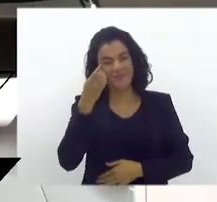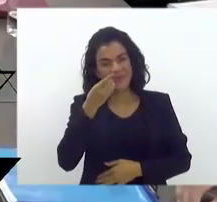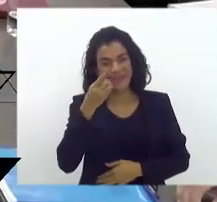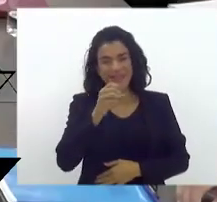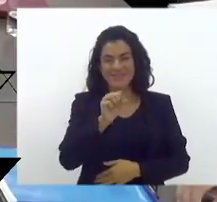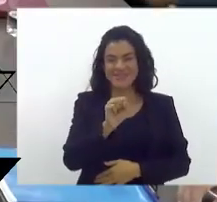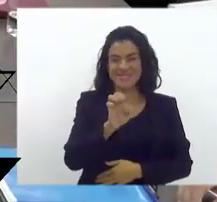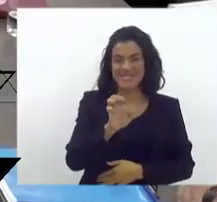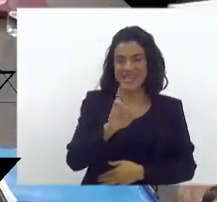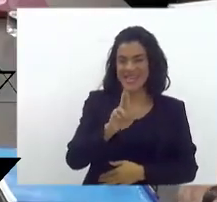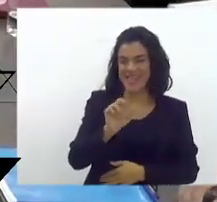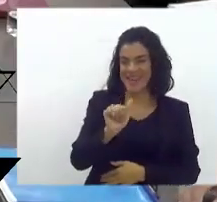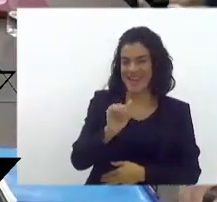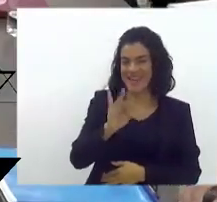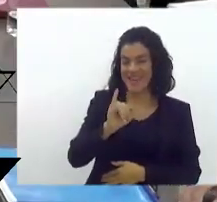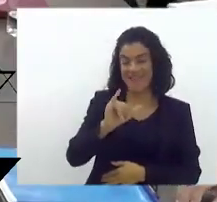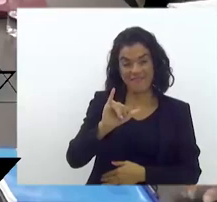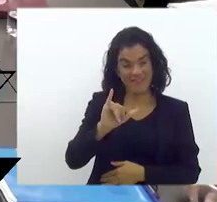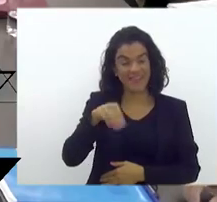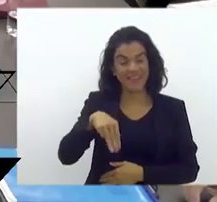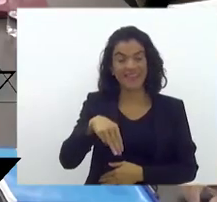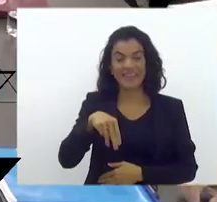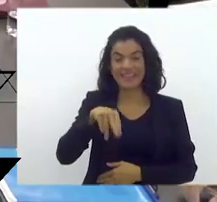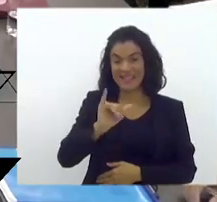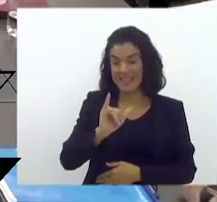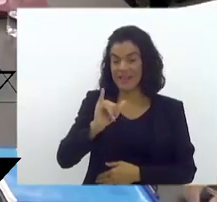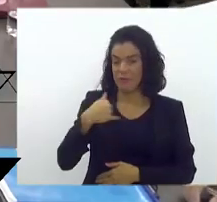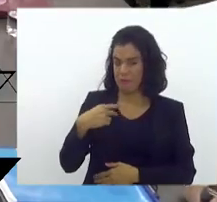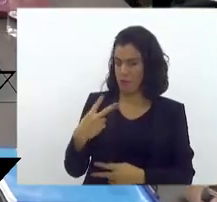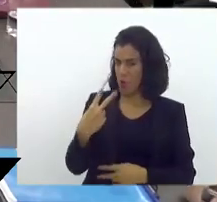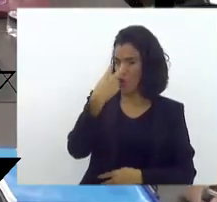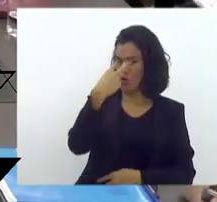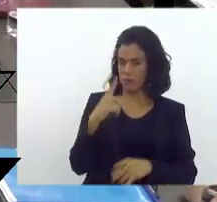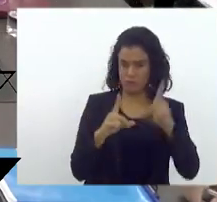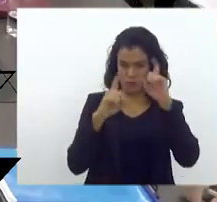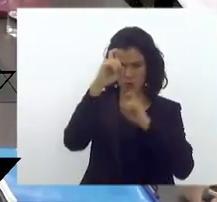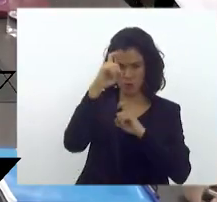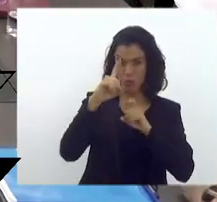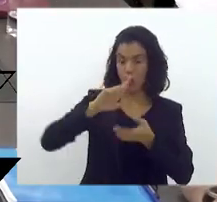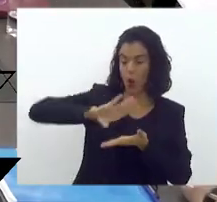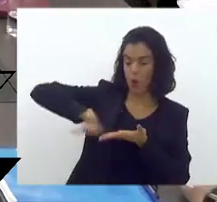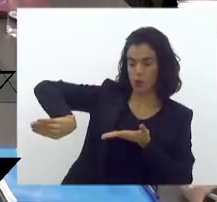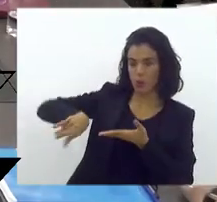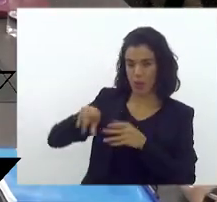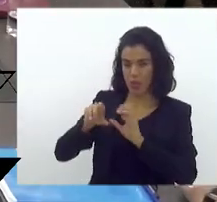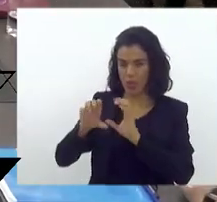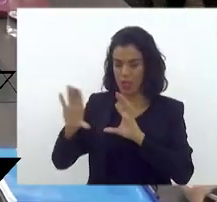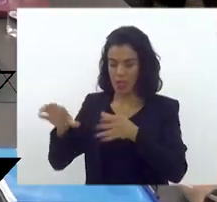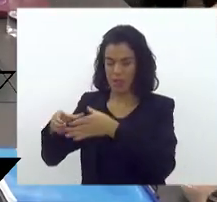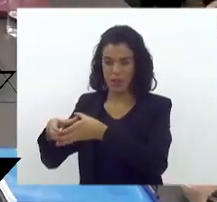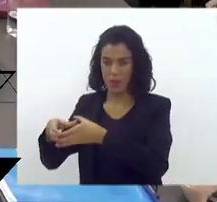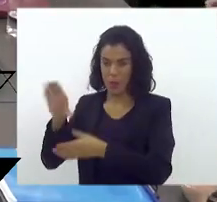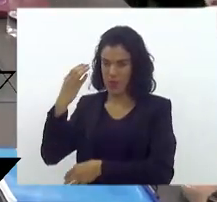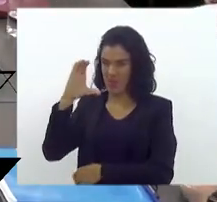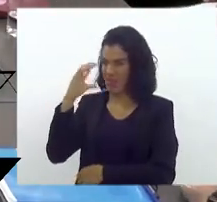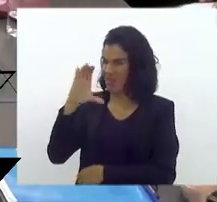também da bancada de Niterói aqui. O deputado Serafini olhou de cara feia ali, que eu excluí da bancada de Niterói, pô. Só falta